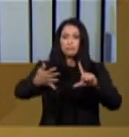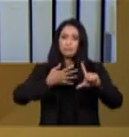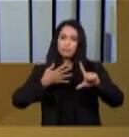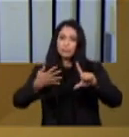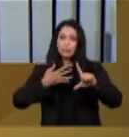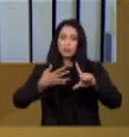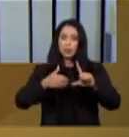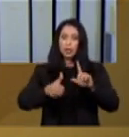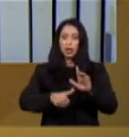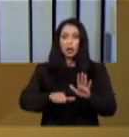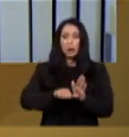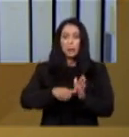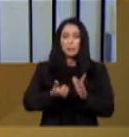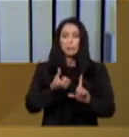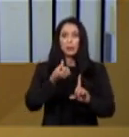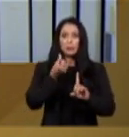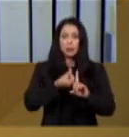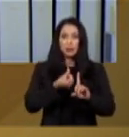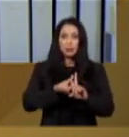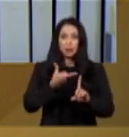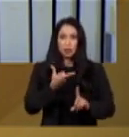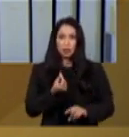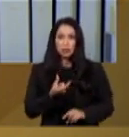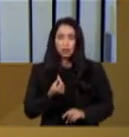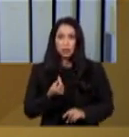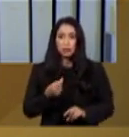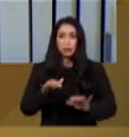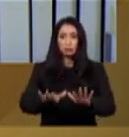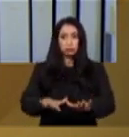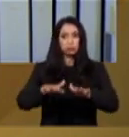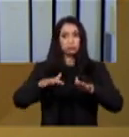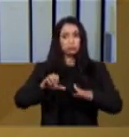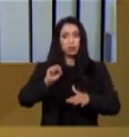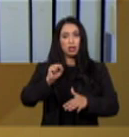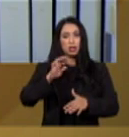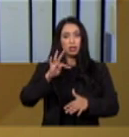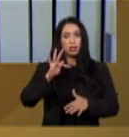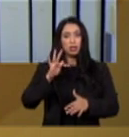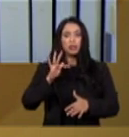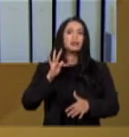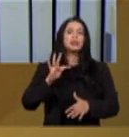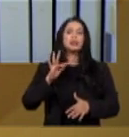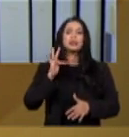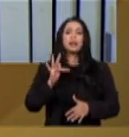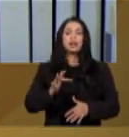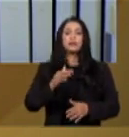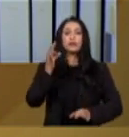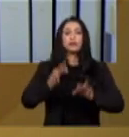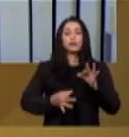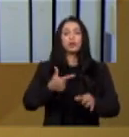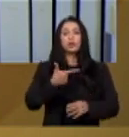primeiro semestre de 2020, no plenário maior, foram julgados